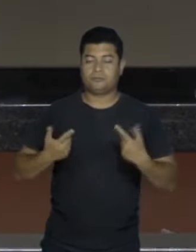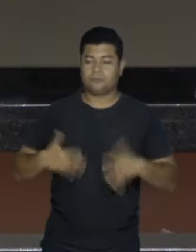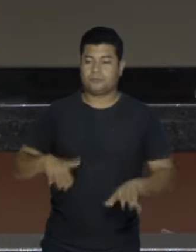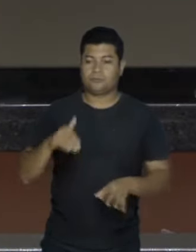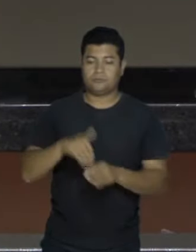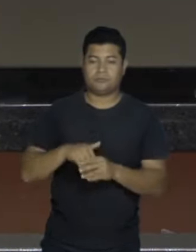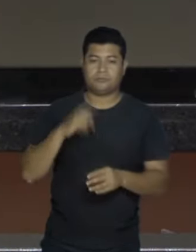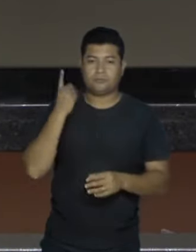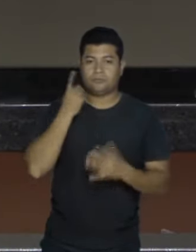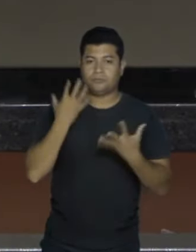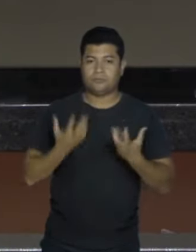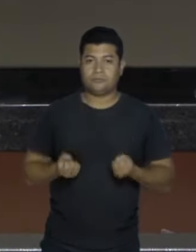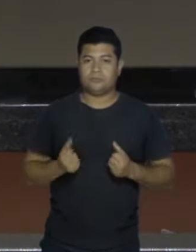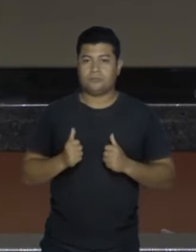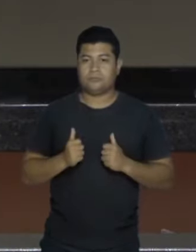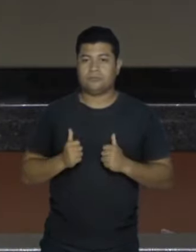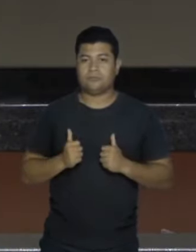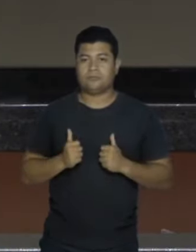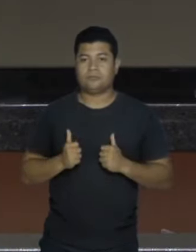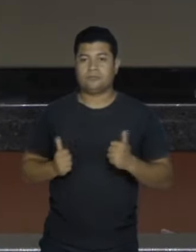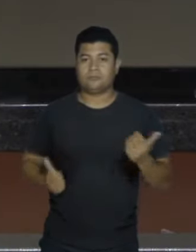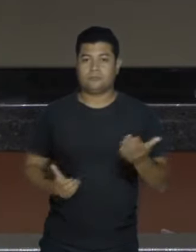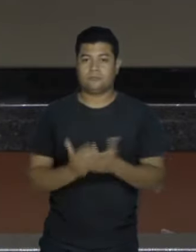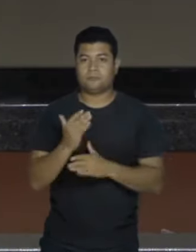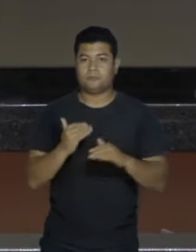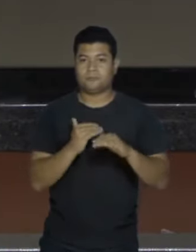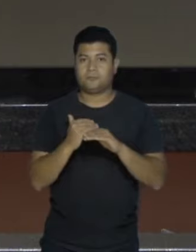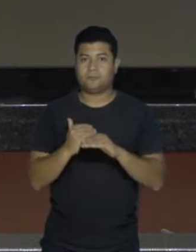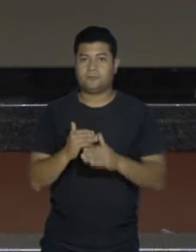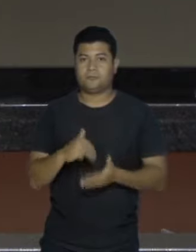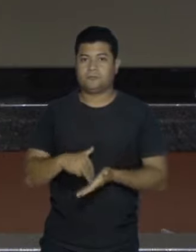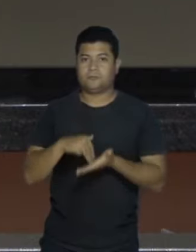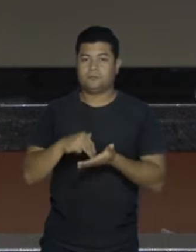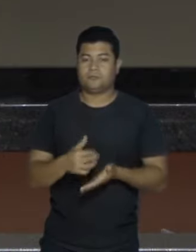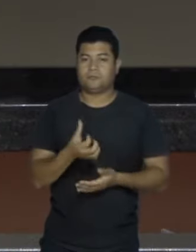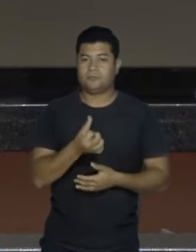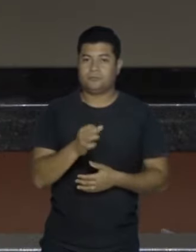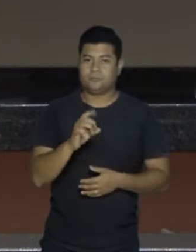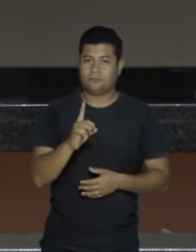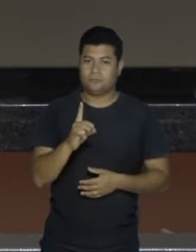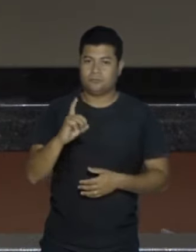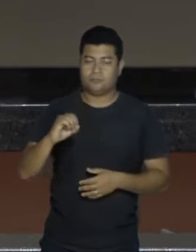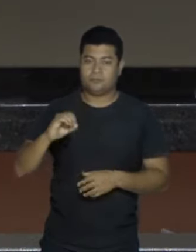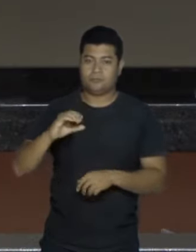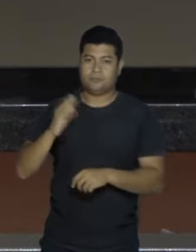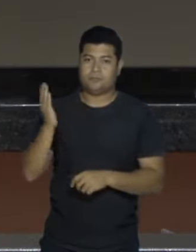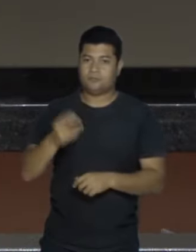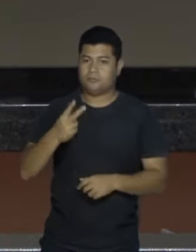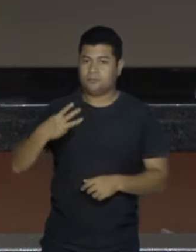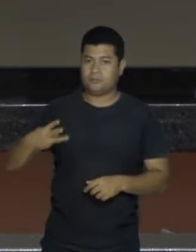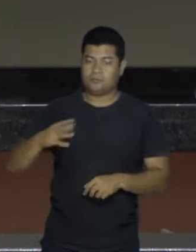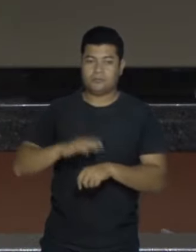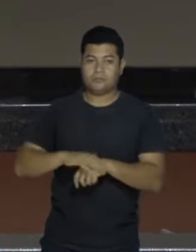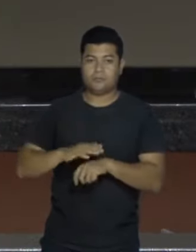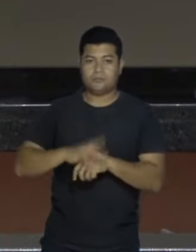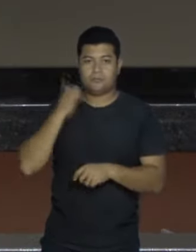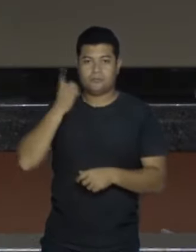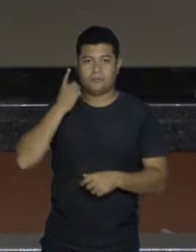aprovam agora aprovado por unanimidade Moção 610 2023 a altura Deputado Mateus cadorin